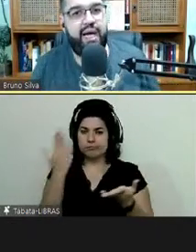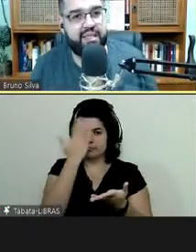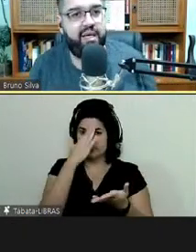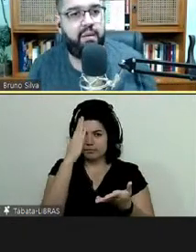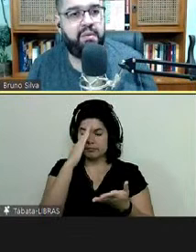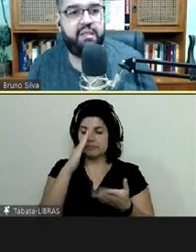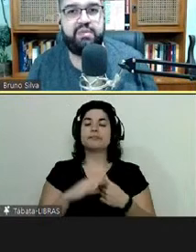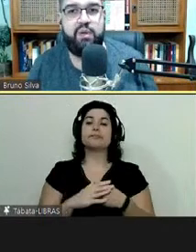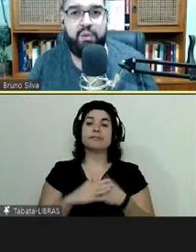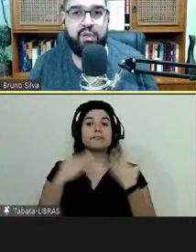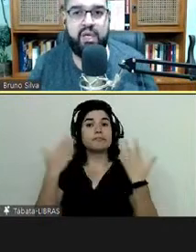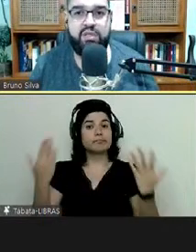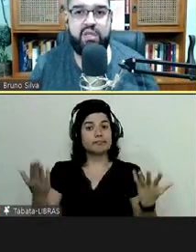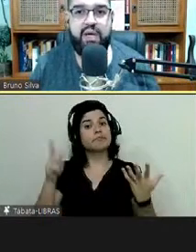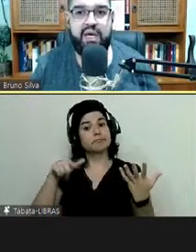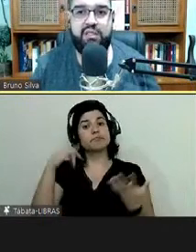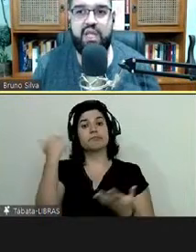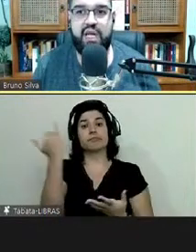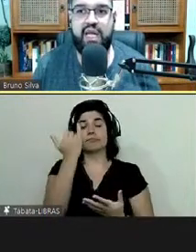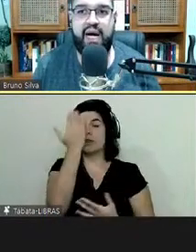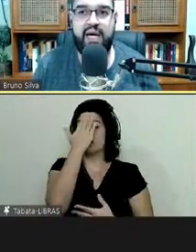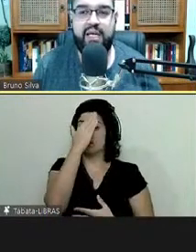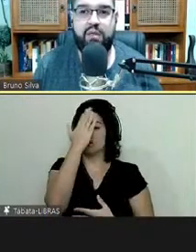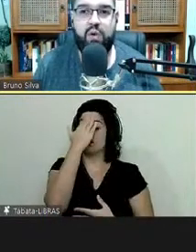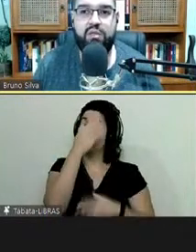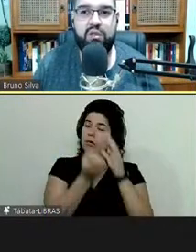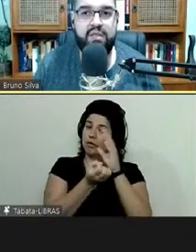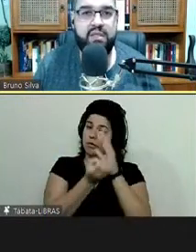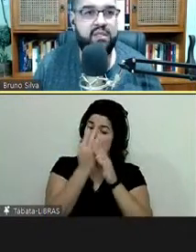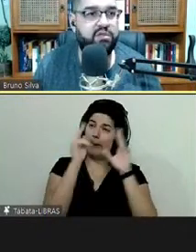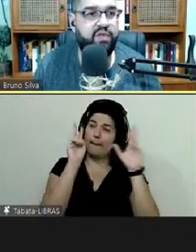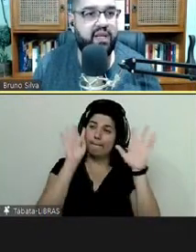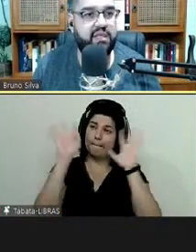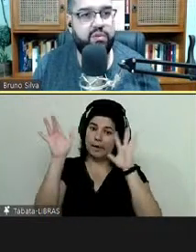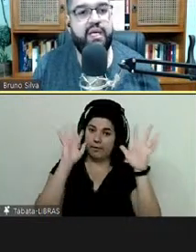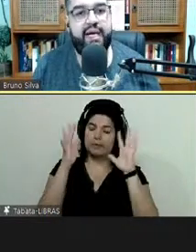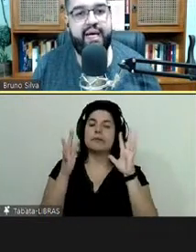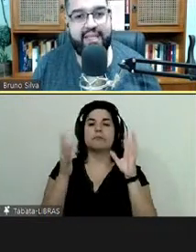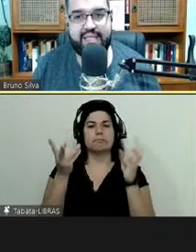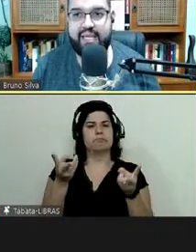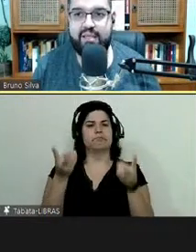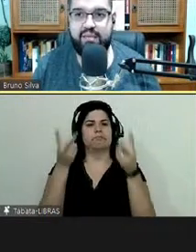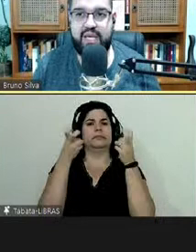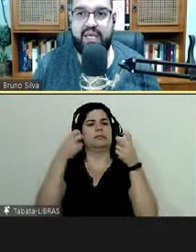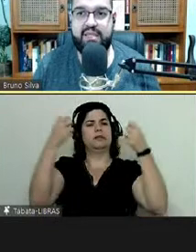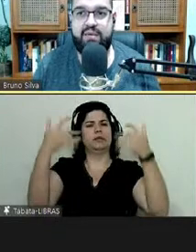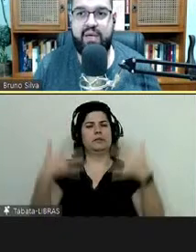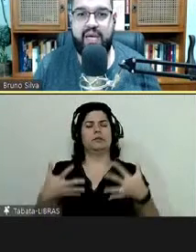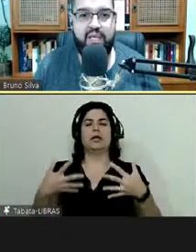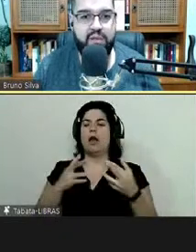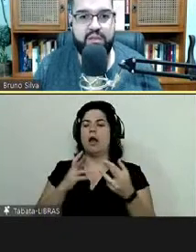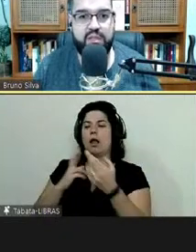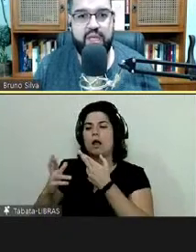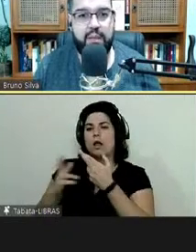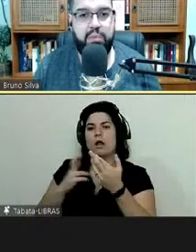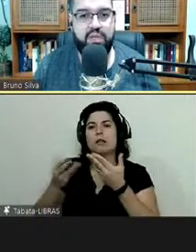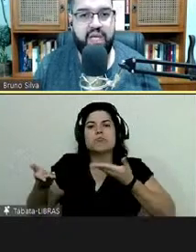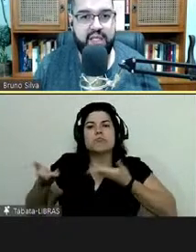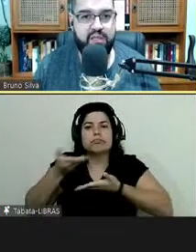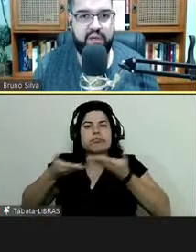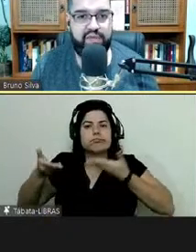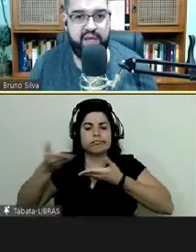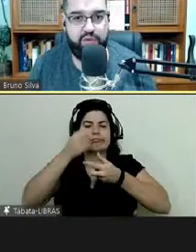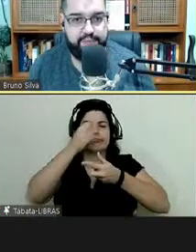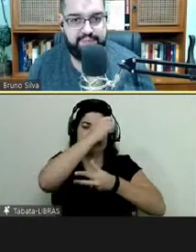Então essa é uma percepção importante também que a gente tem que criar quando nós estamos falando dessa questão da relação entre os